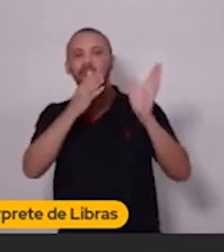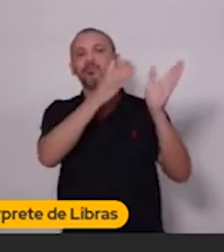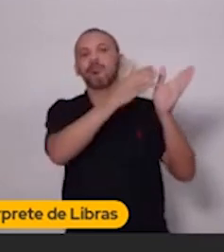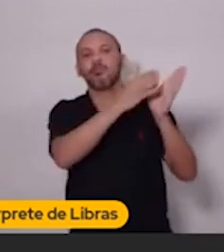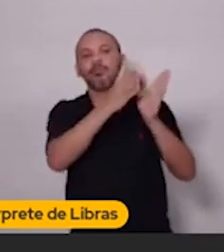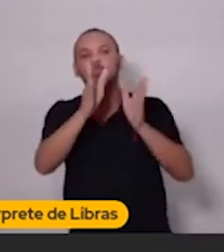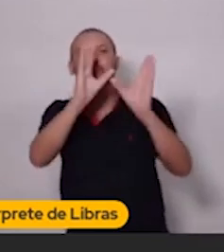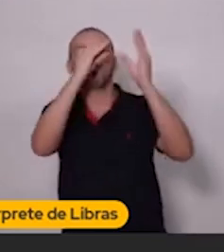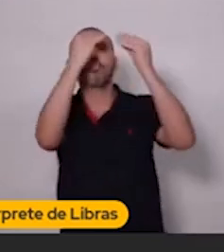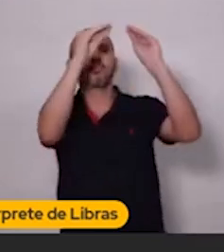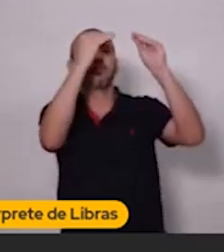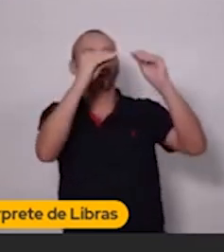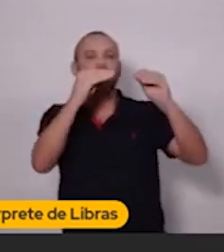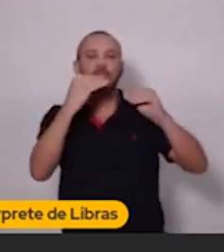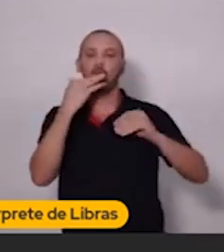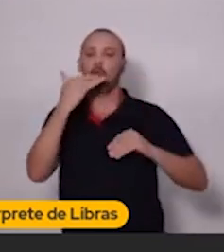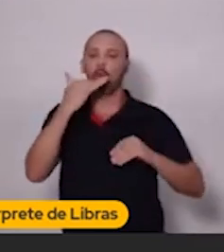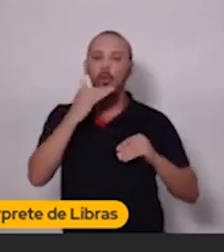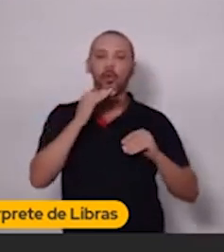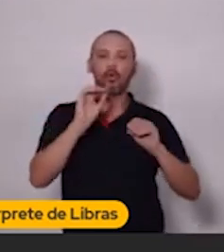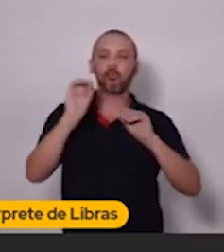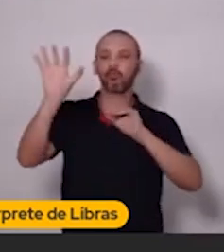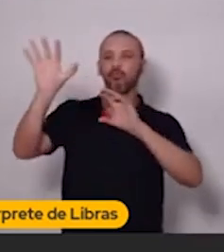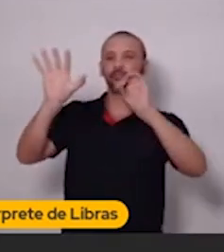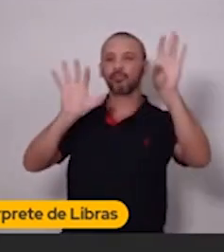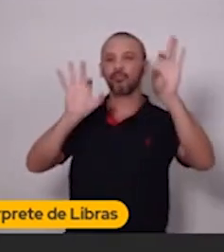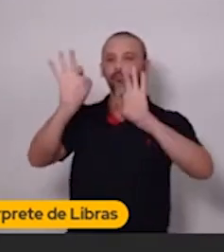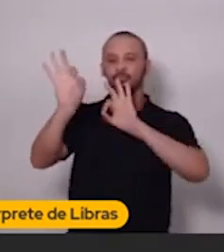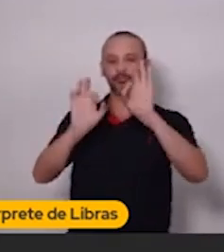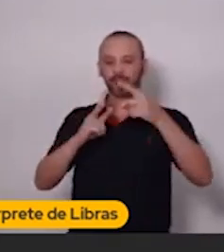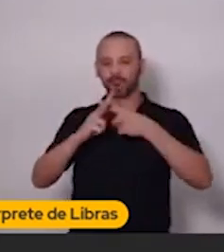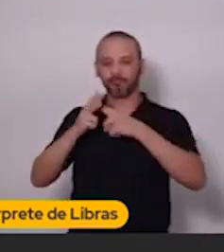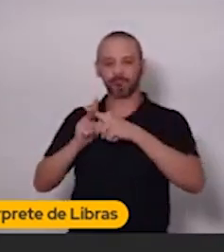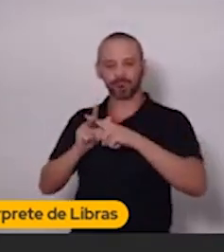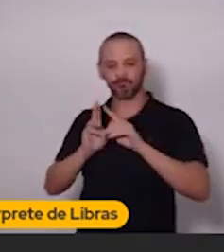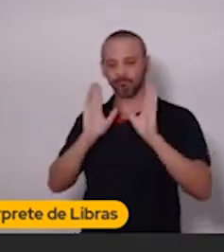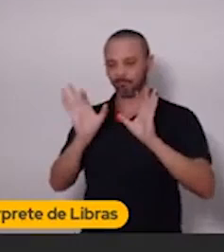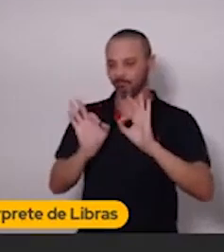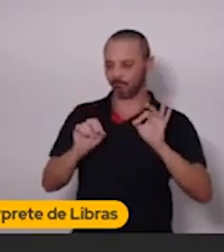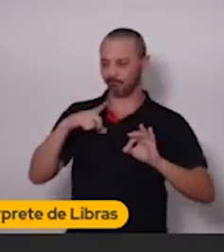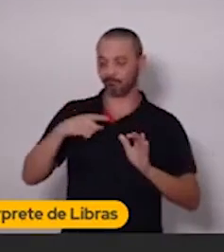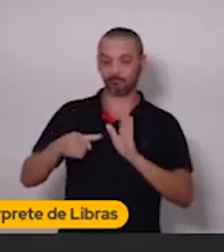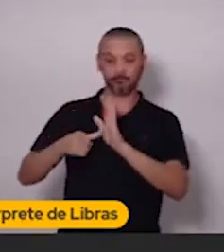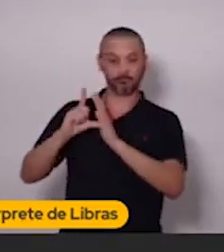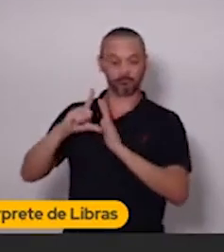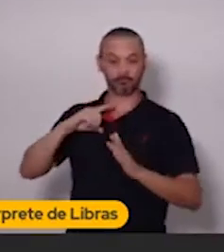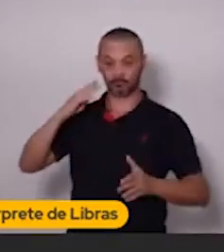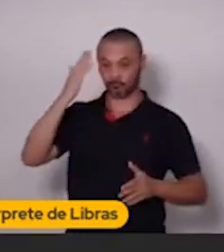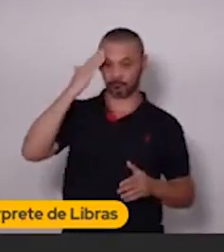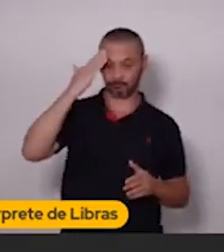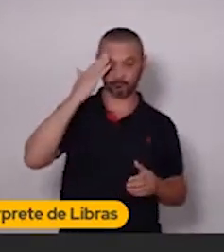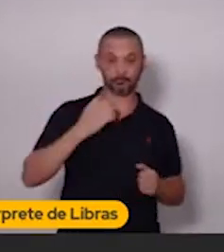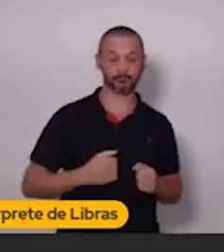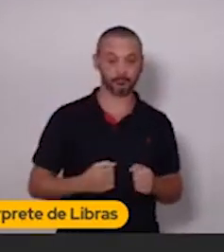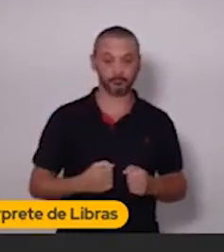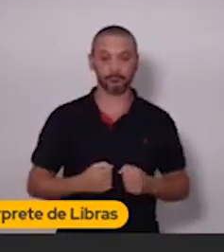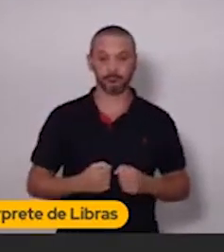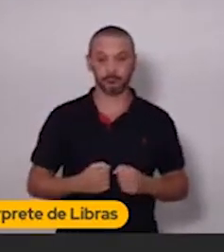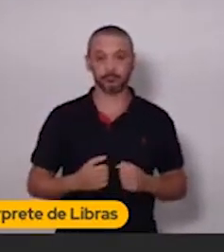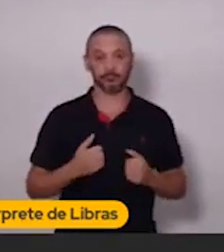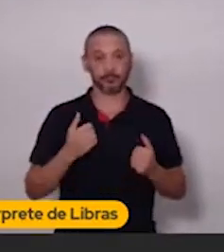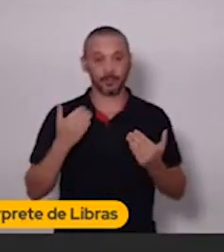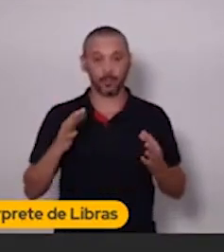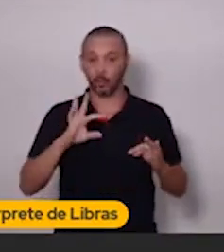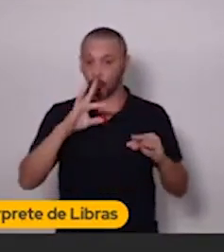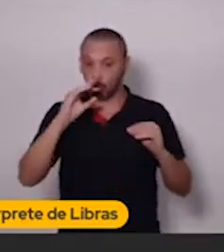a cor, os efeitos especiais, os elementos gráficos, e de todo esse processo nasce um filme. todas essas etapas